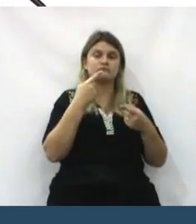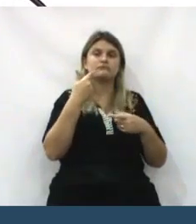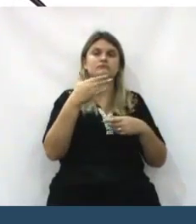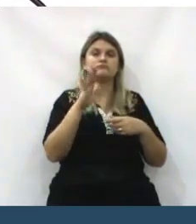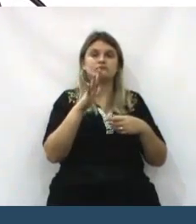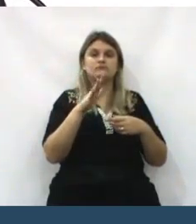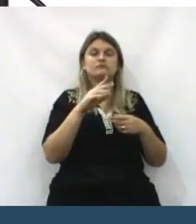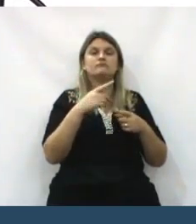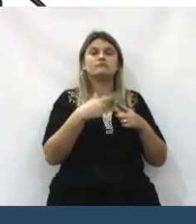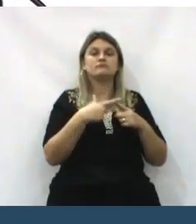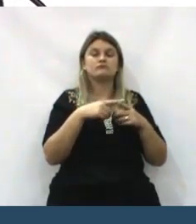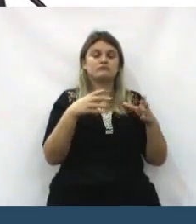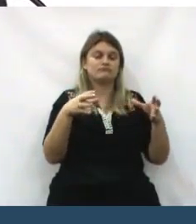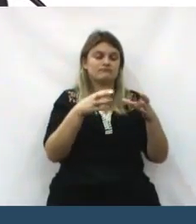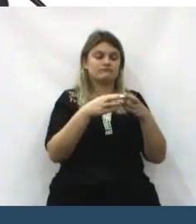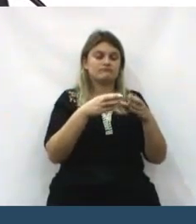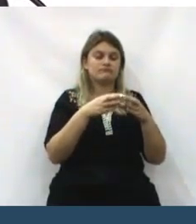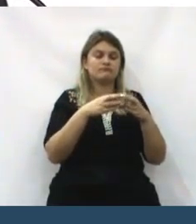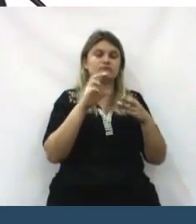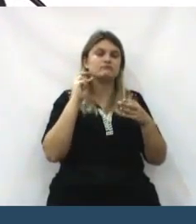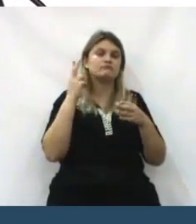plenário da Câmara de Porto Alegre.